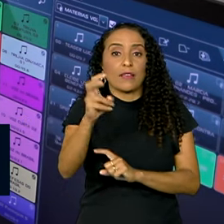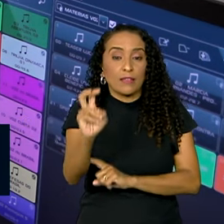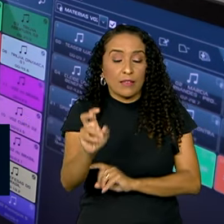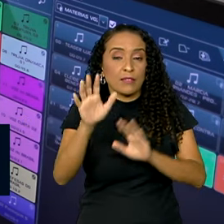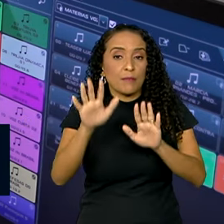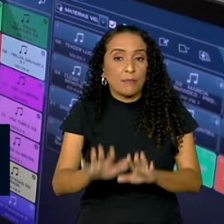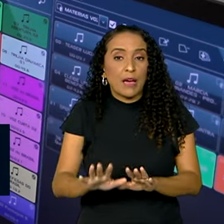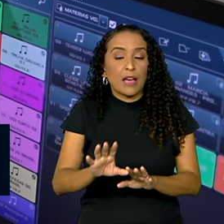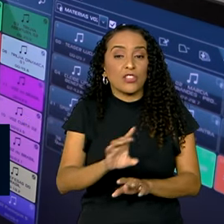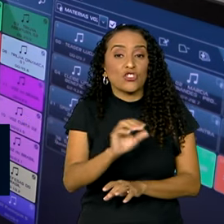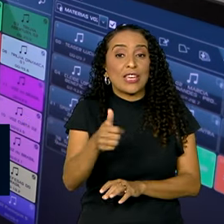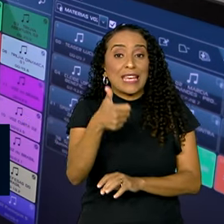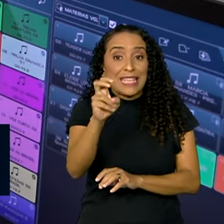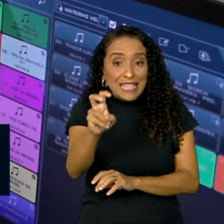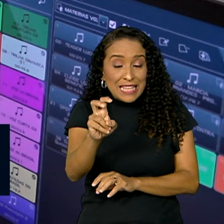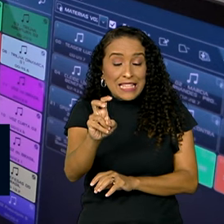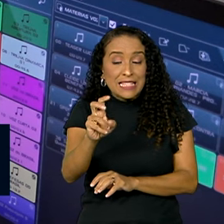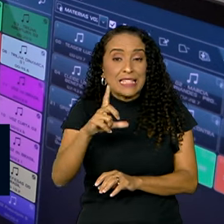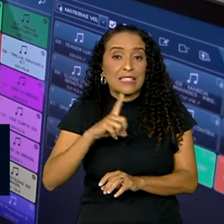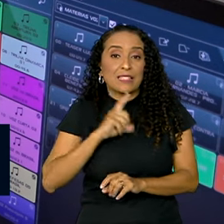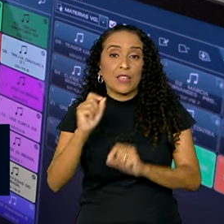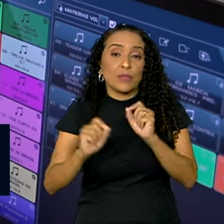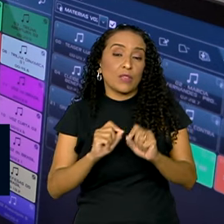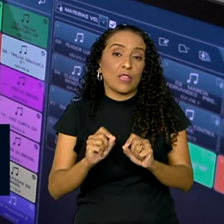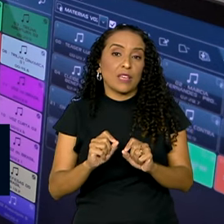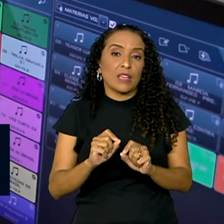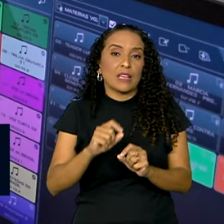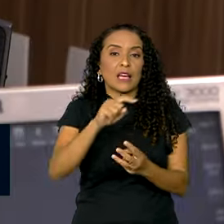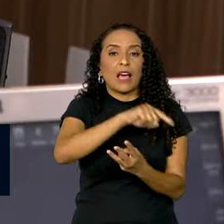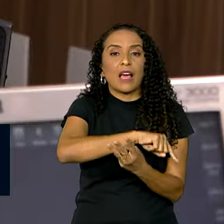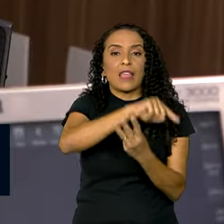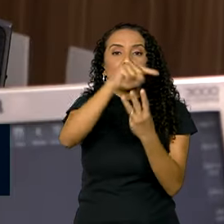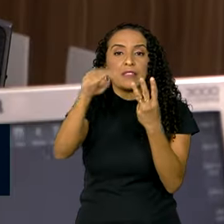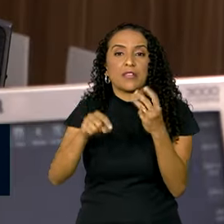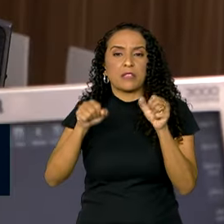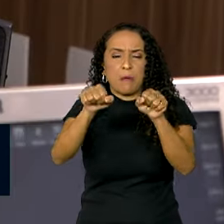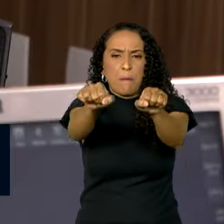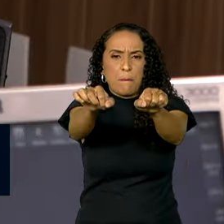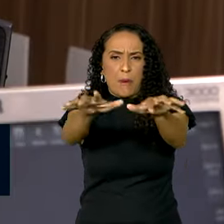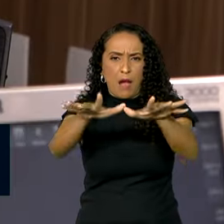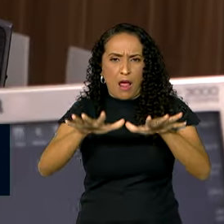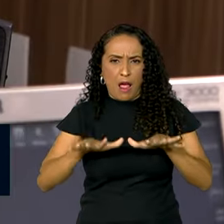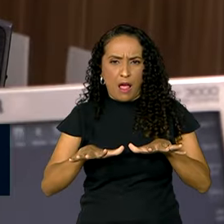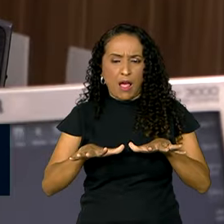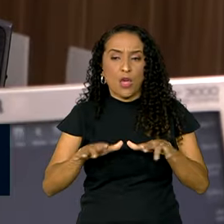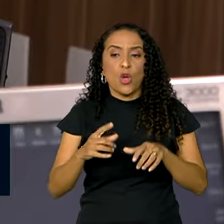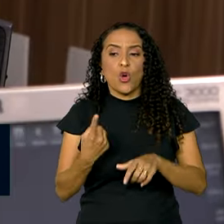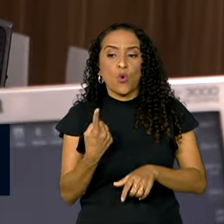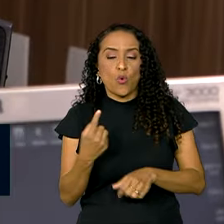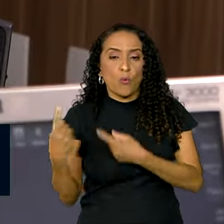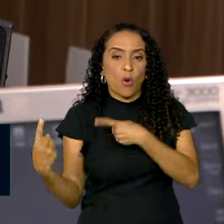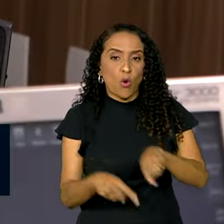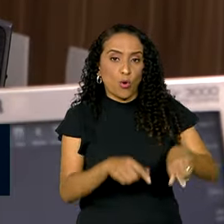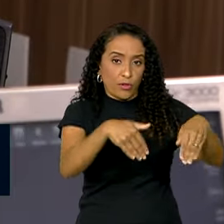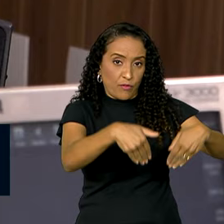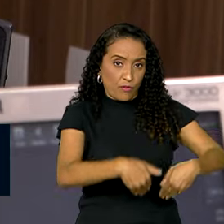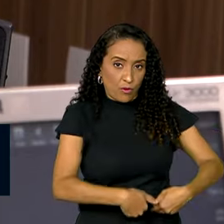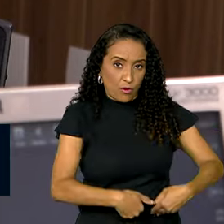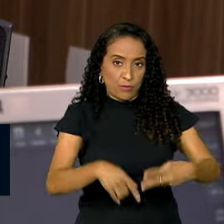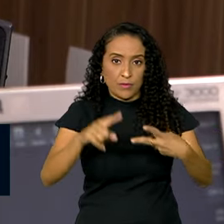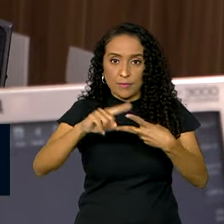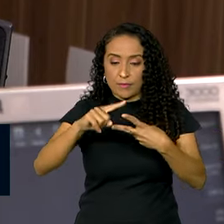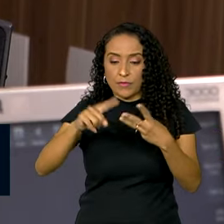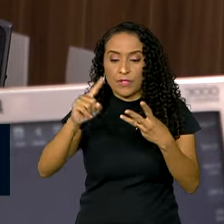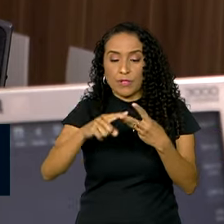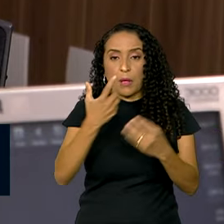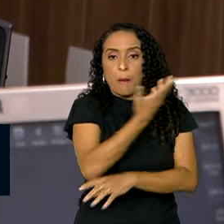mas no dia 15 nós vamos ter eh três grandes plenárias uma sobre combate à fome uma sobre meio